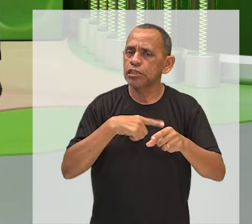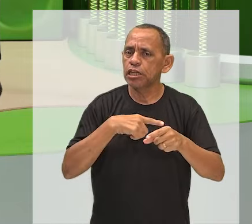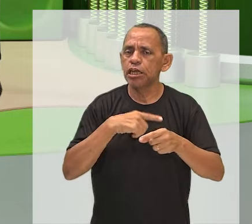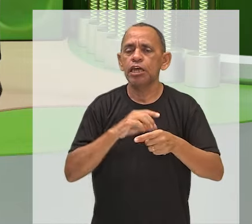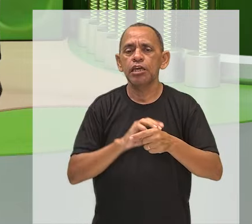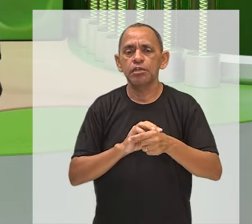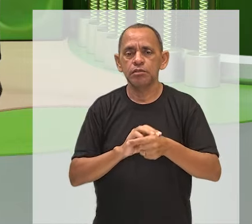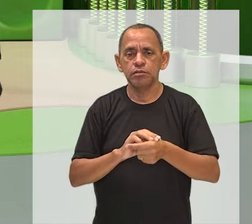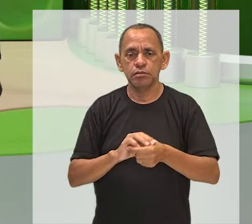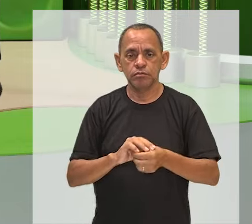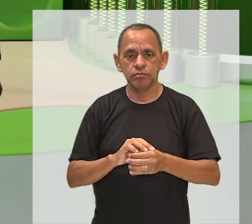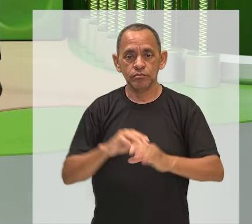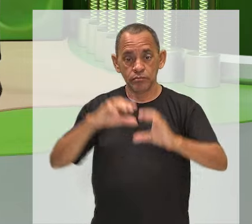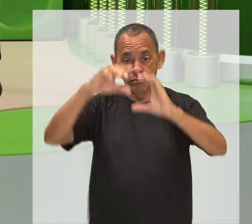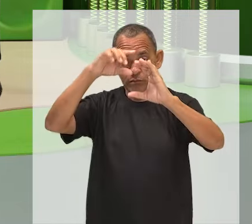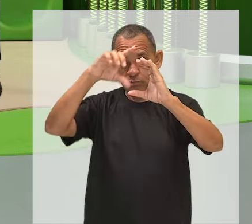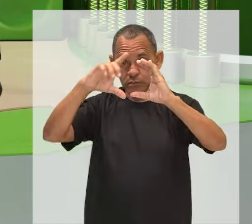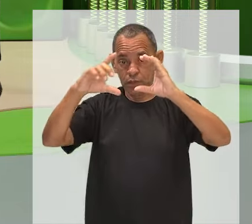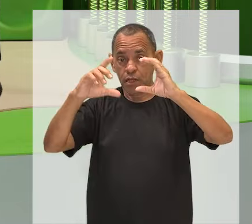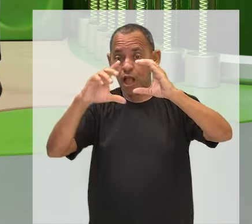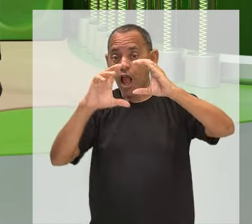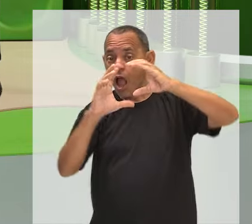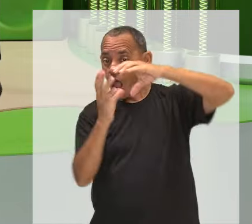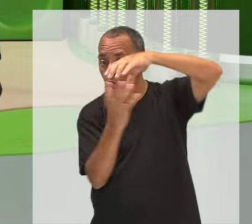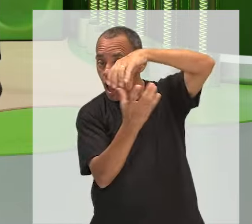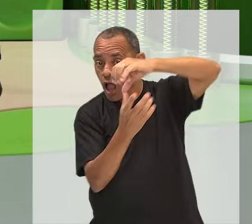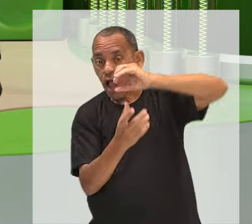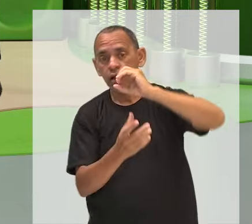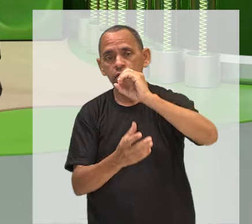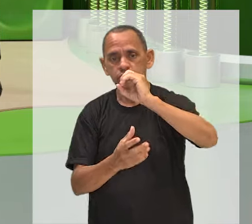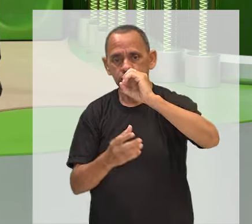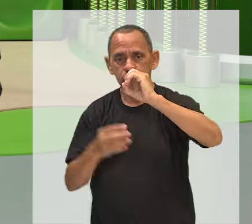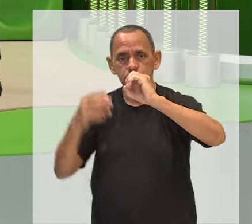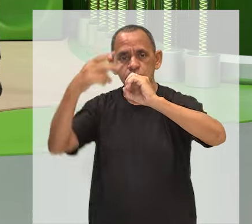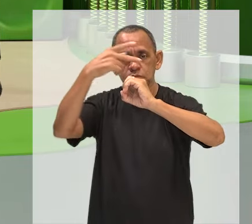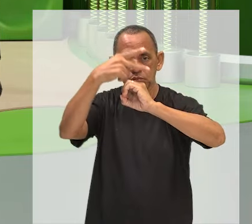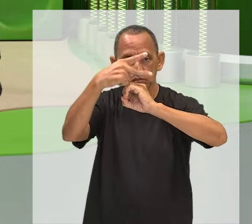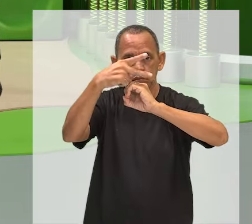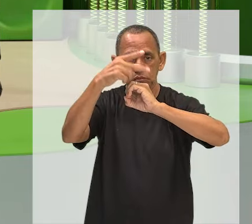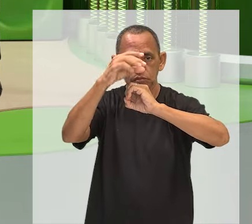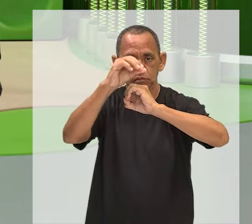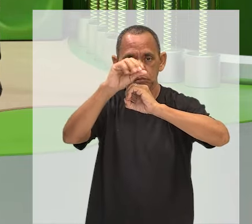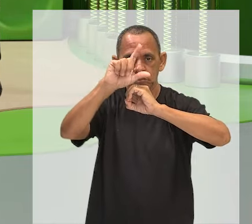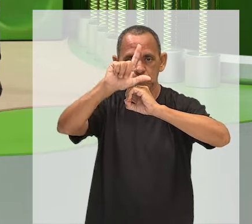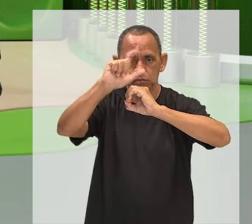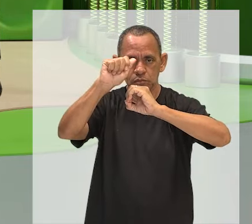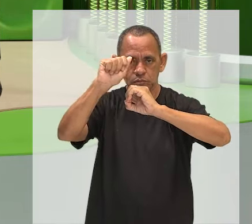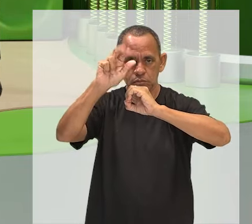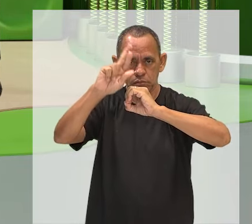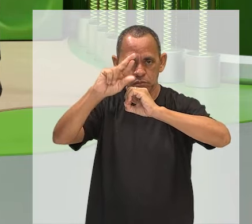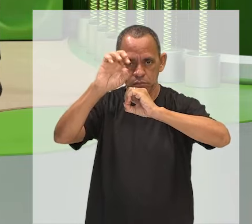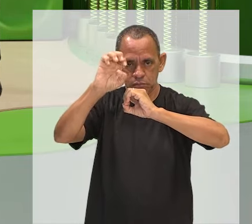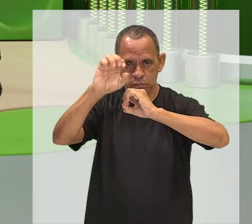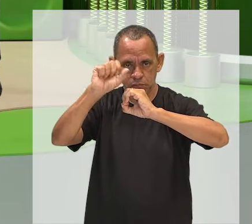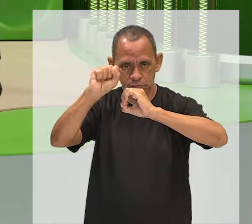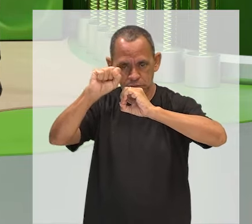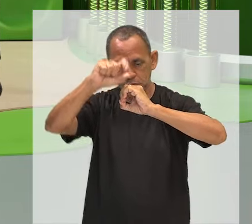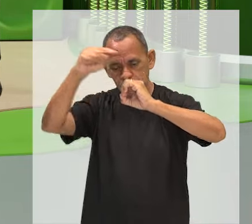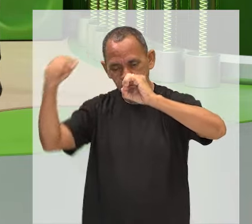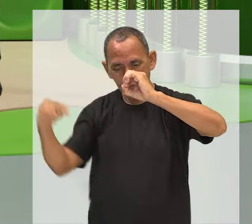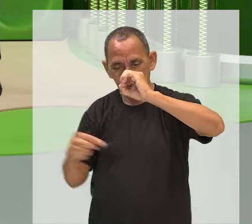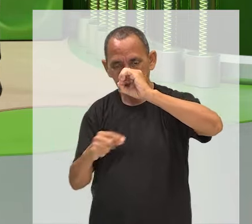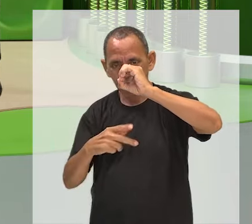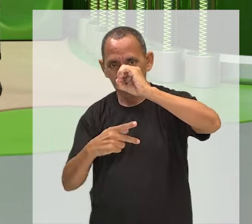células polares, que são essas em azul que você está observando aí mais no topo, né, e também aqui na outra extremidade,